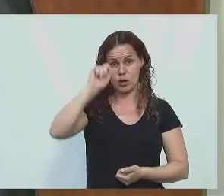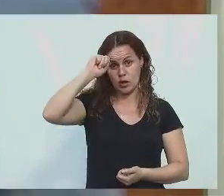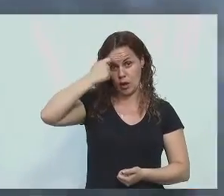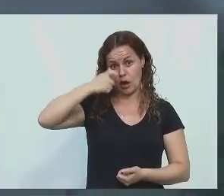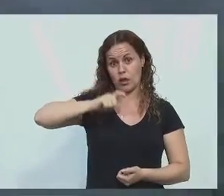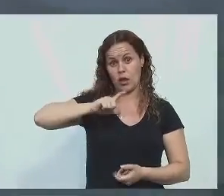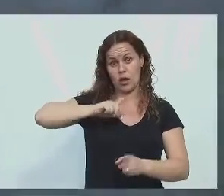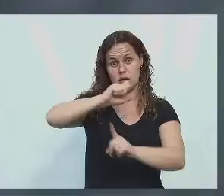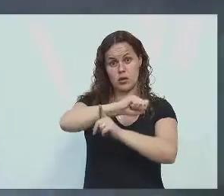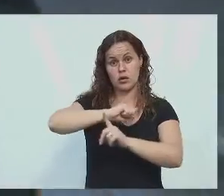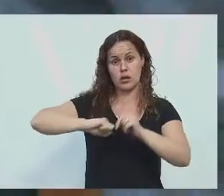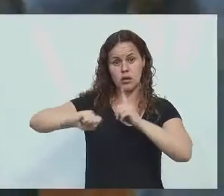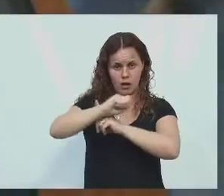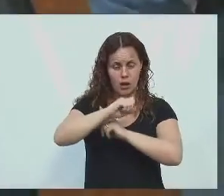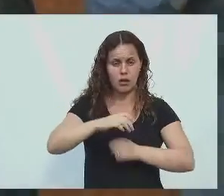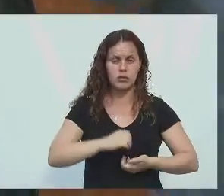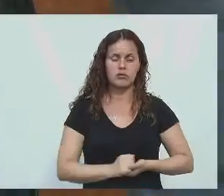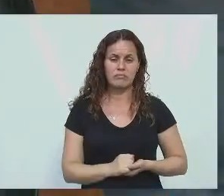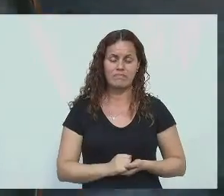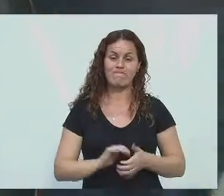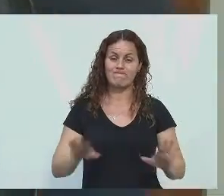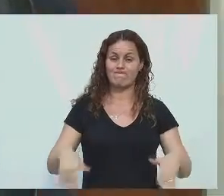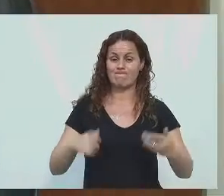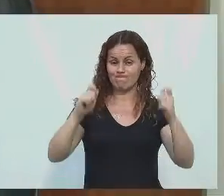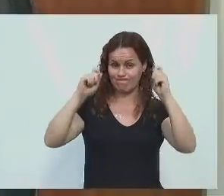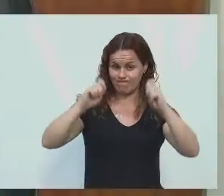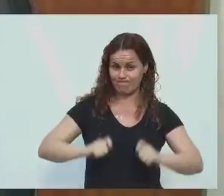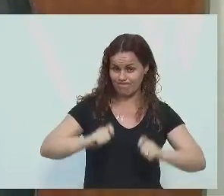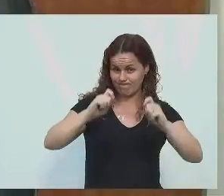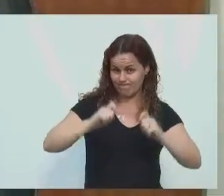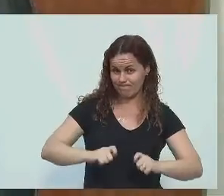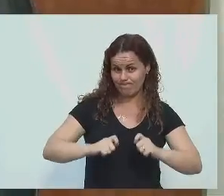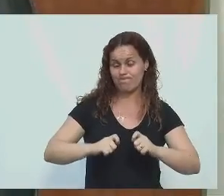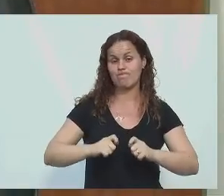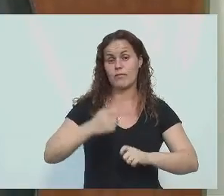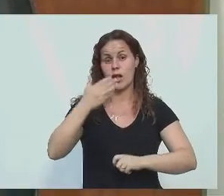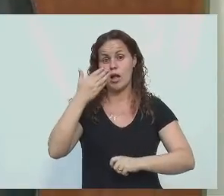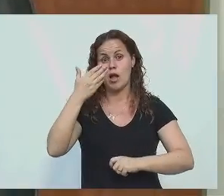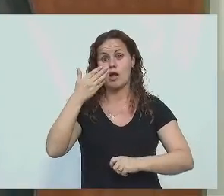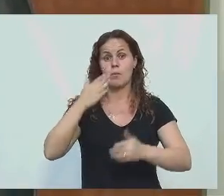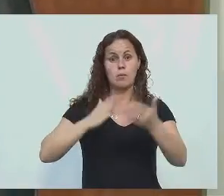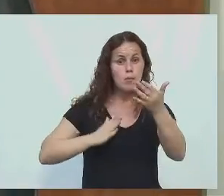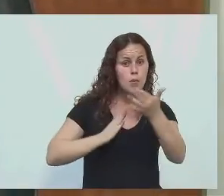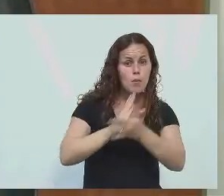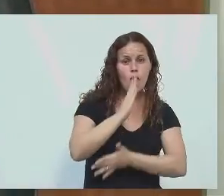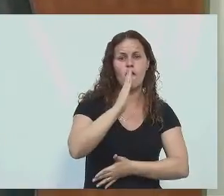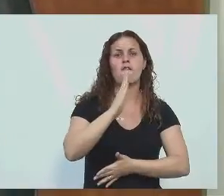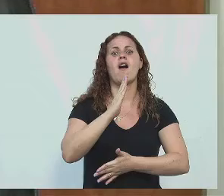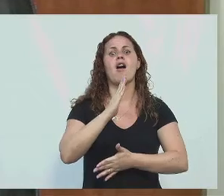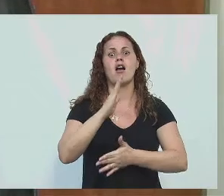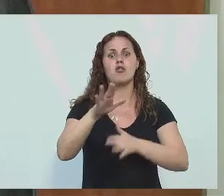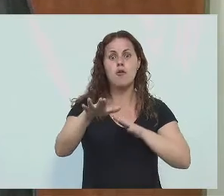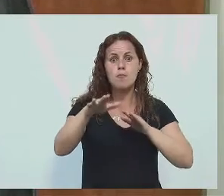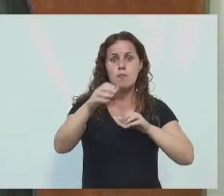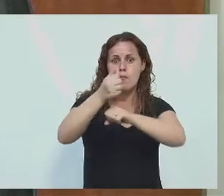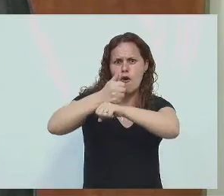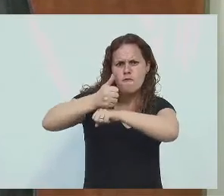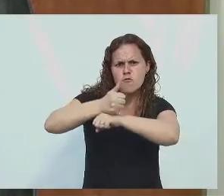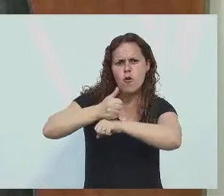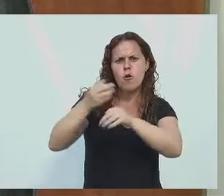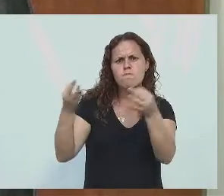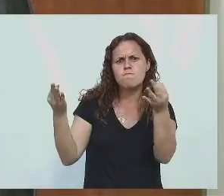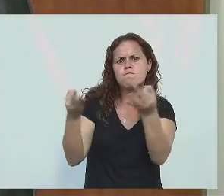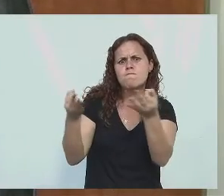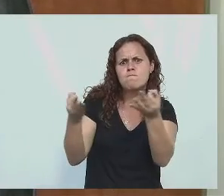sociedade, muitas das vezes com capacidade técnica comprovada, e a dificuldade da inserção no mercado